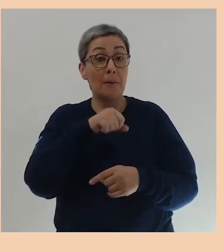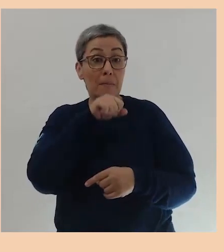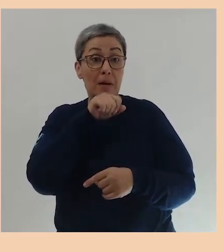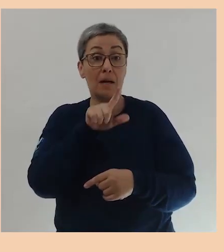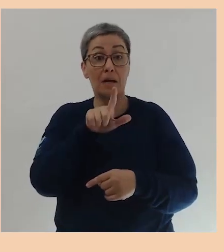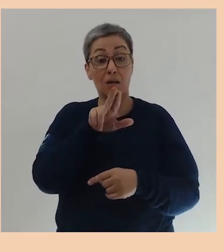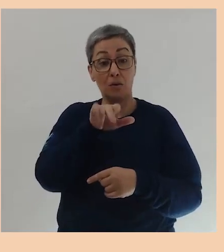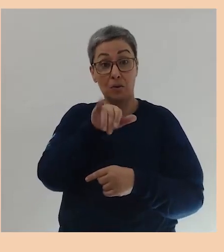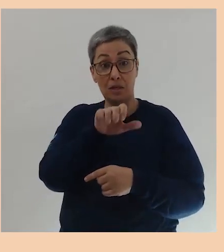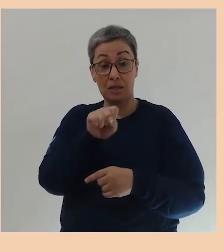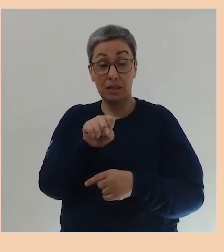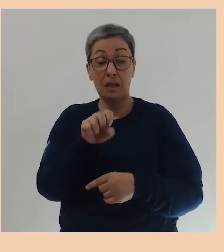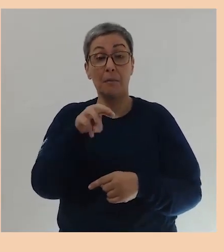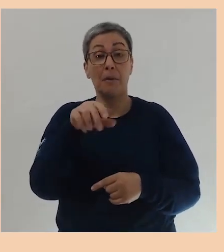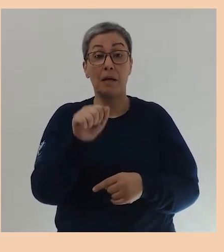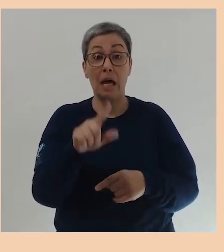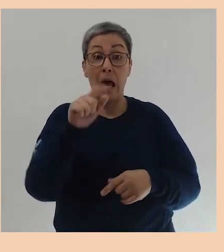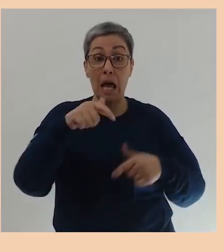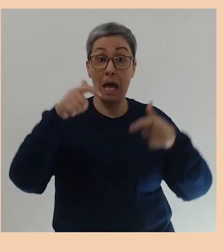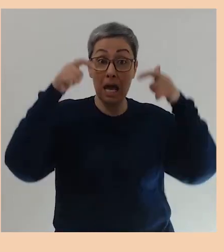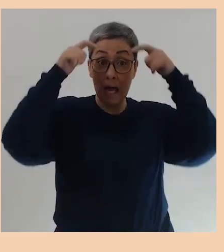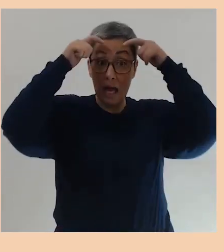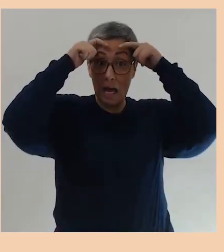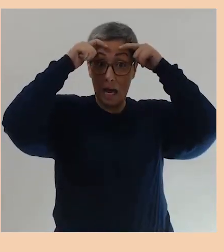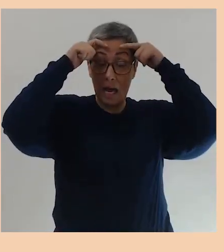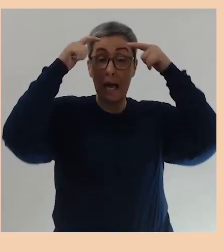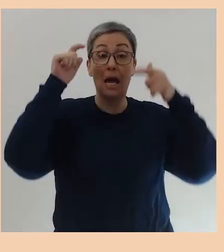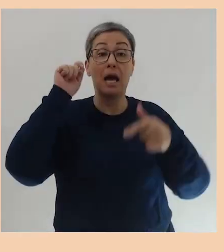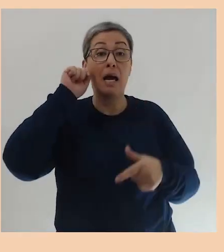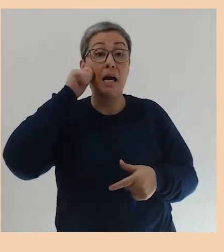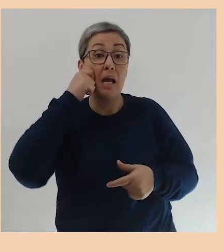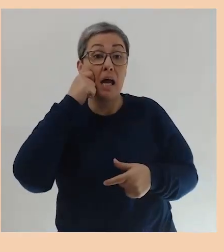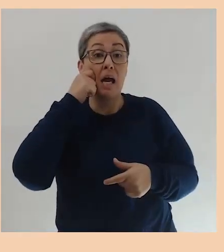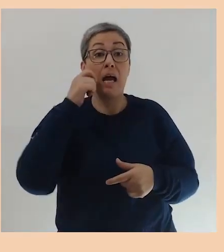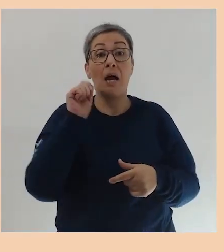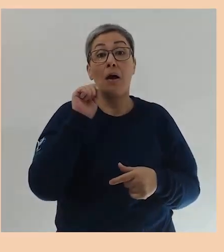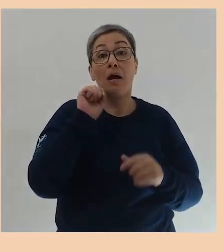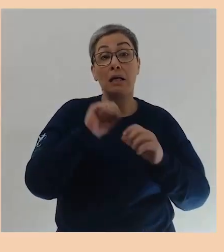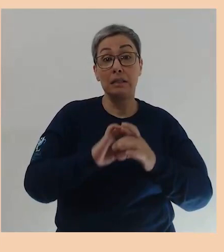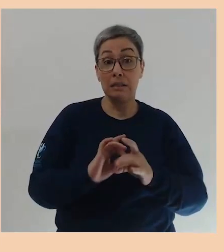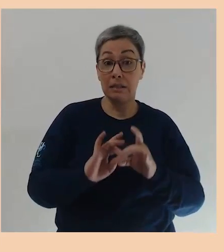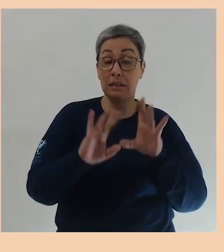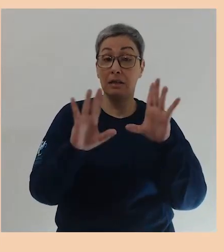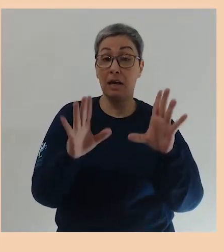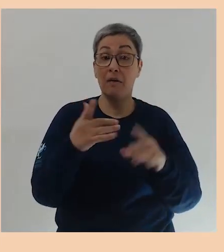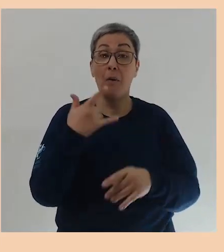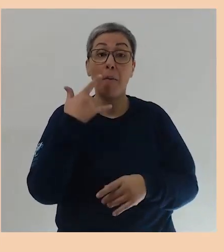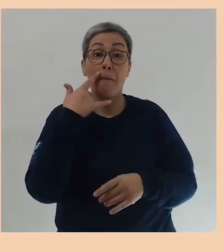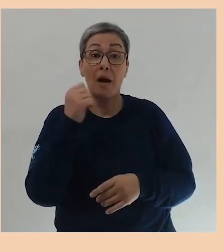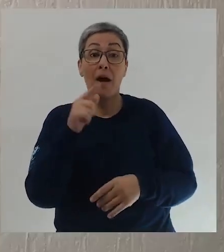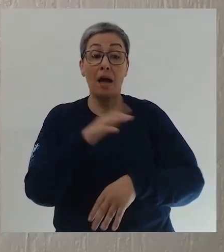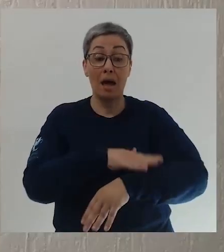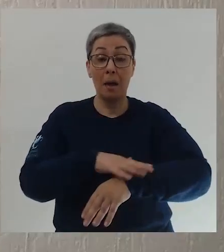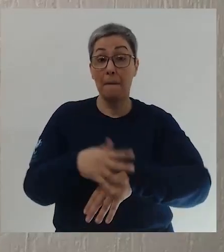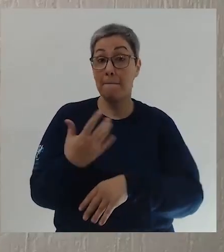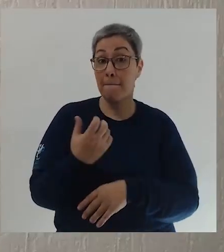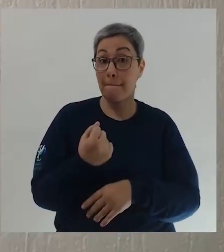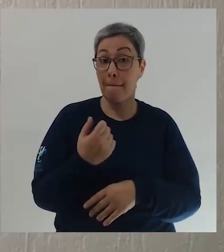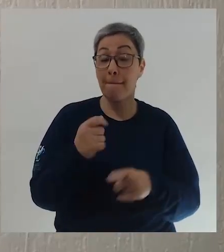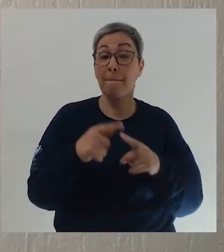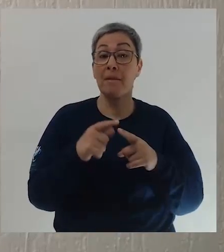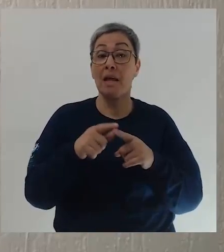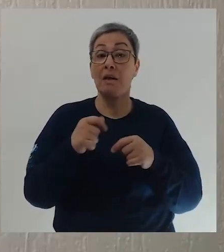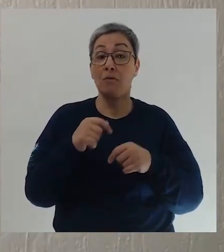Sua mãe, Luísa Marim, era uma rainha, né, uma negra livre, e o pai era branco. Ele